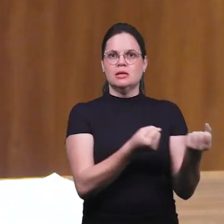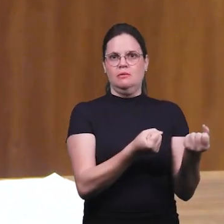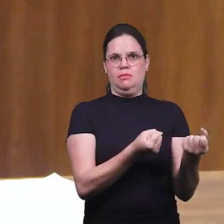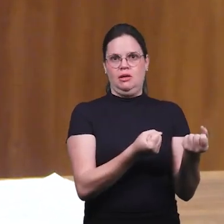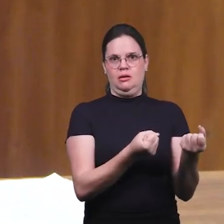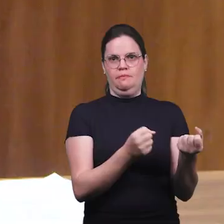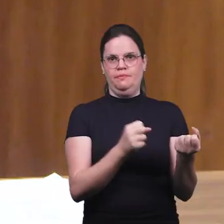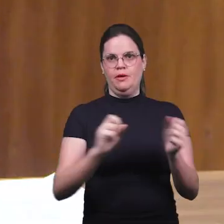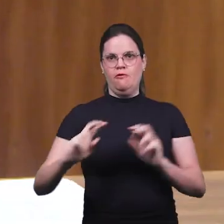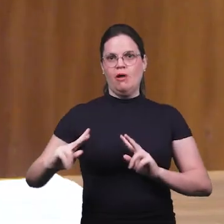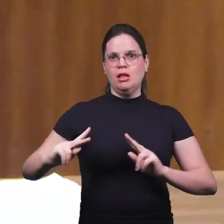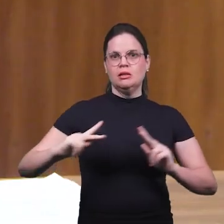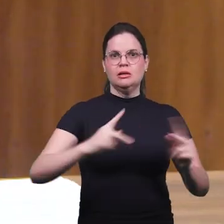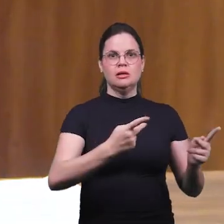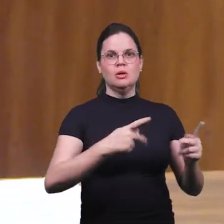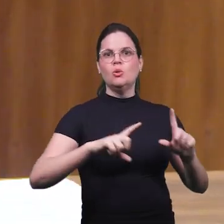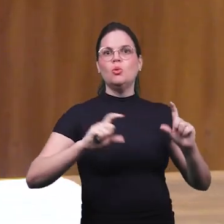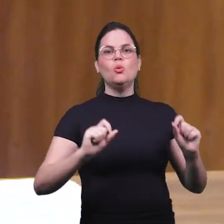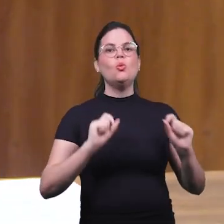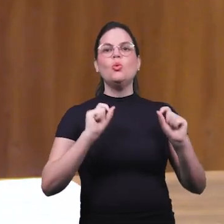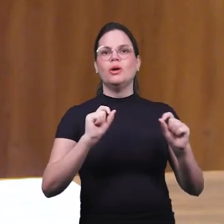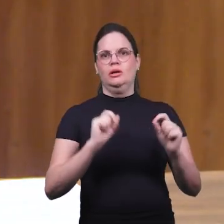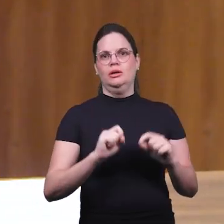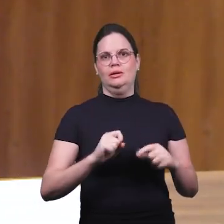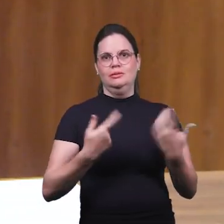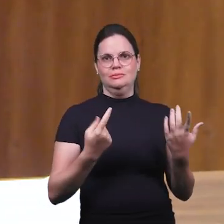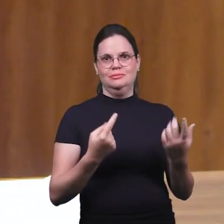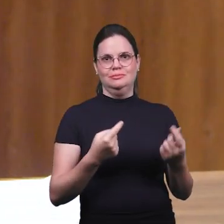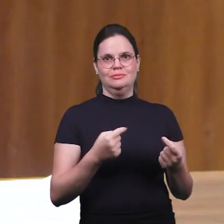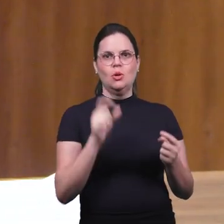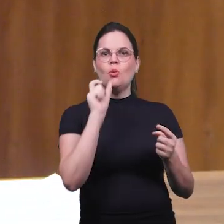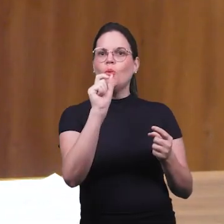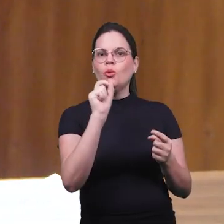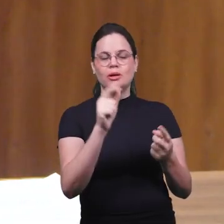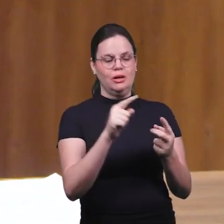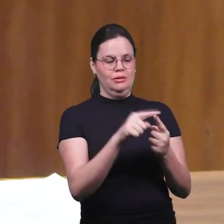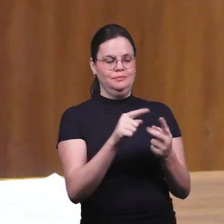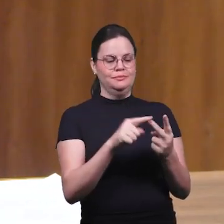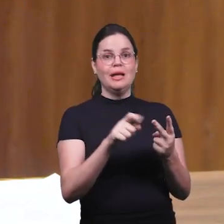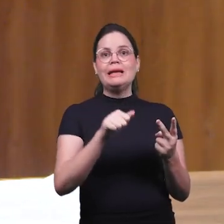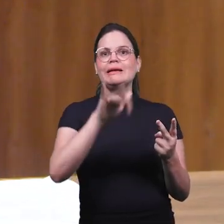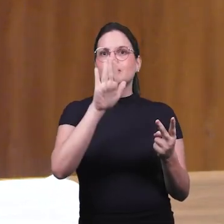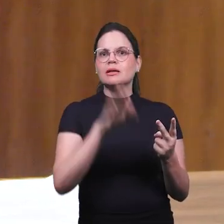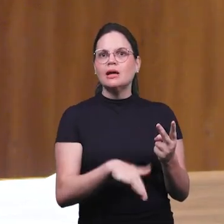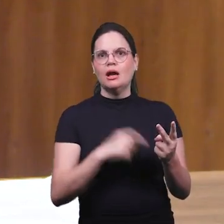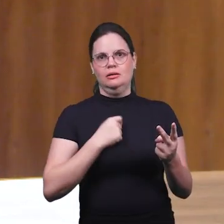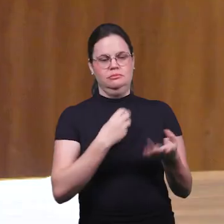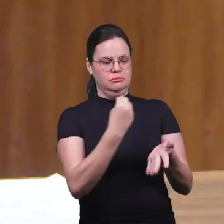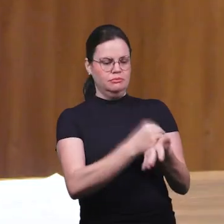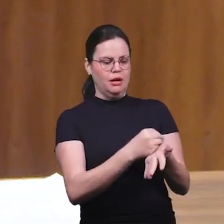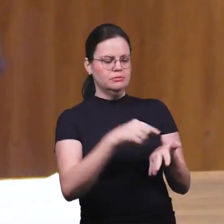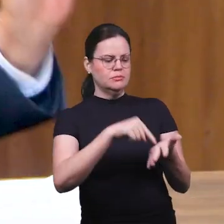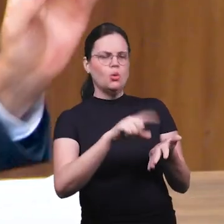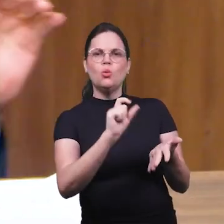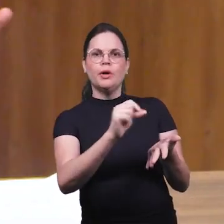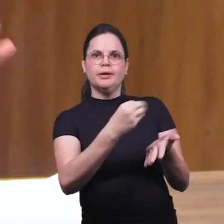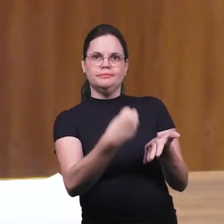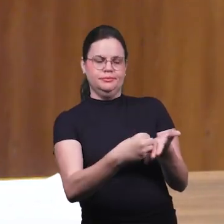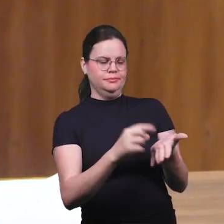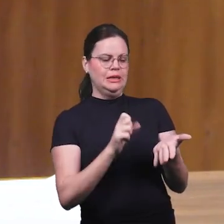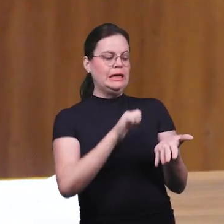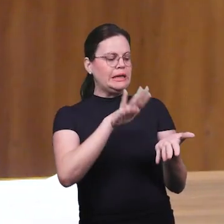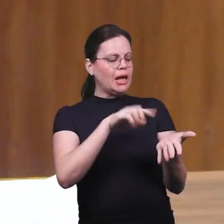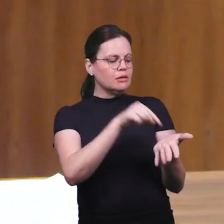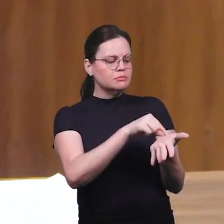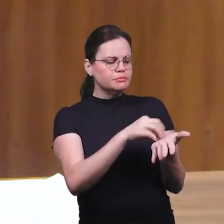serão transmitidos? Quais bens serão transmitidos, né? Então, o testador nomeia expressamente aqueles que serão os beneficiários,